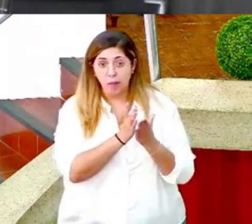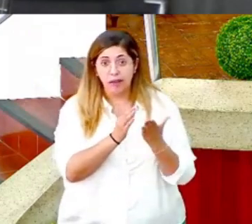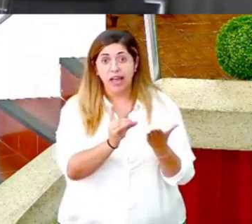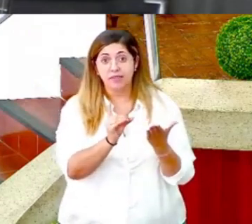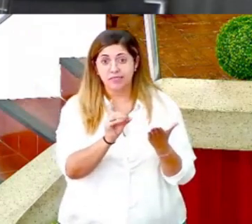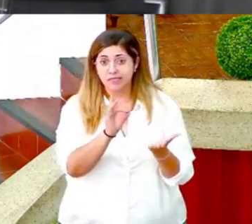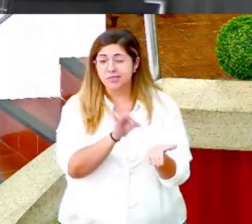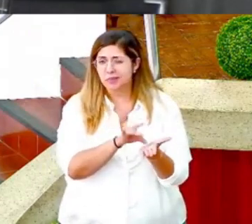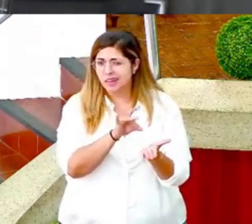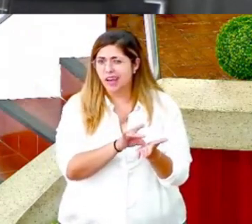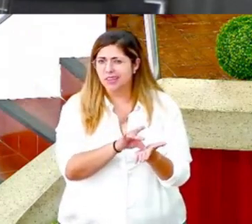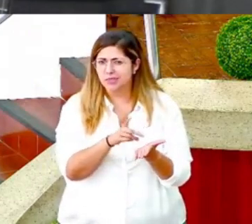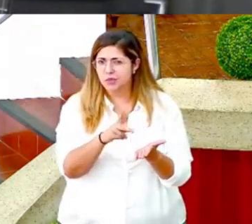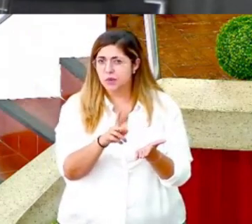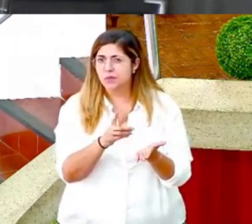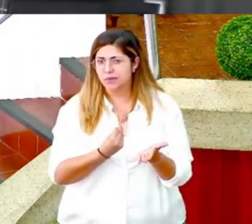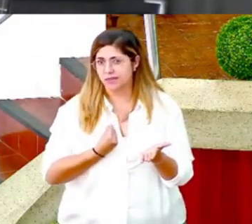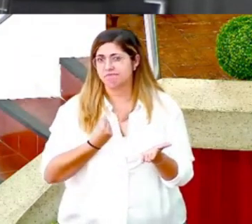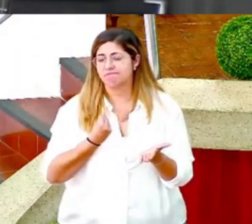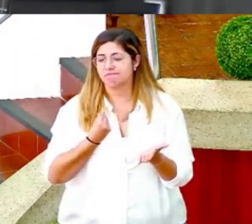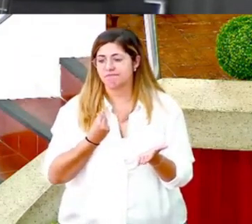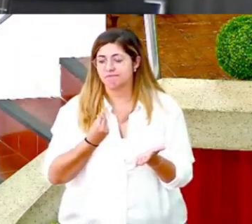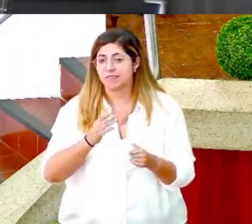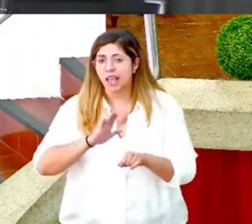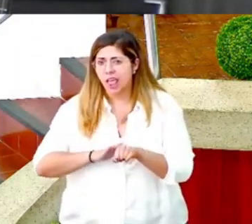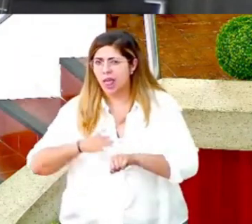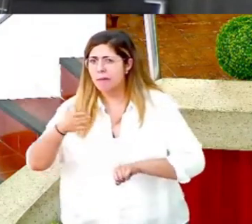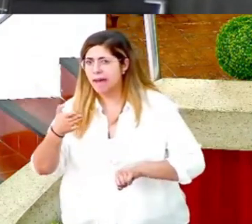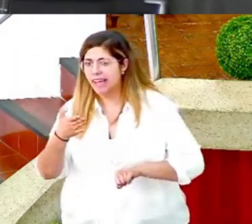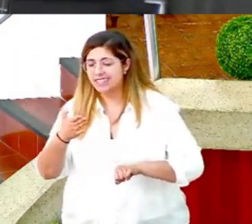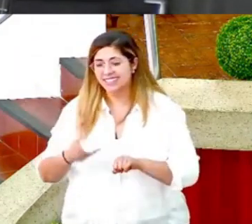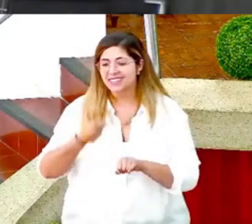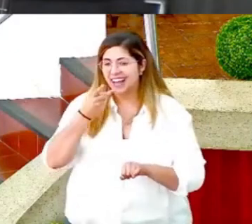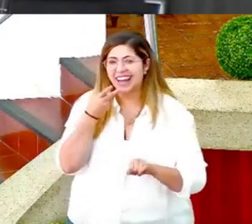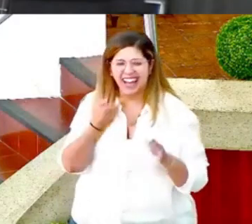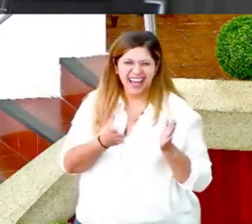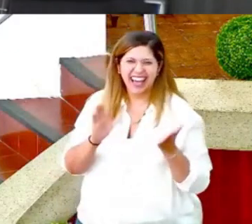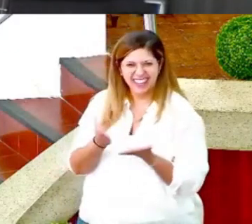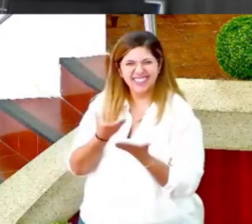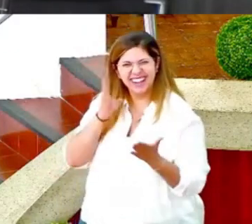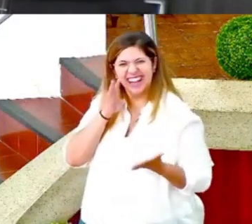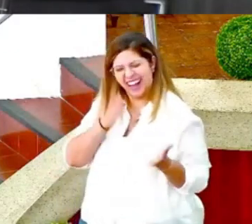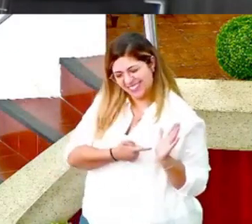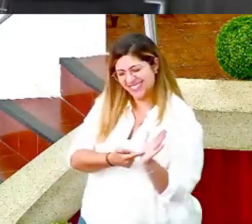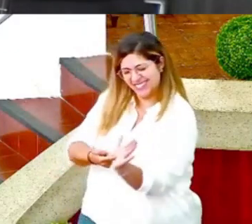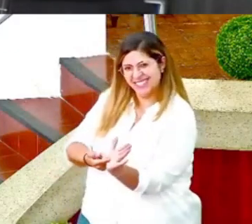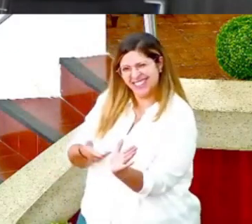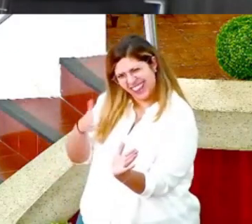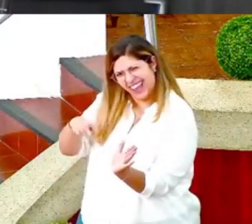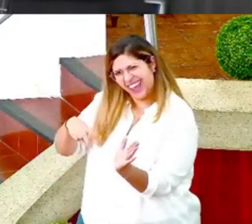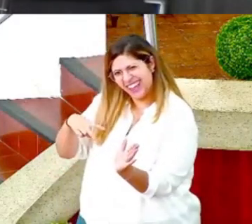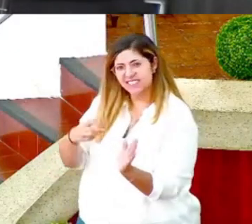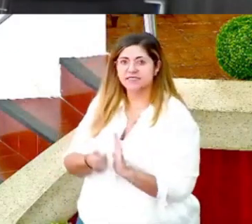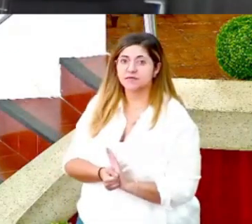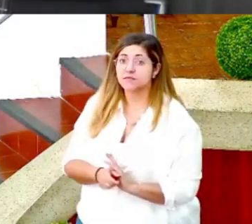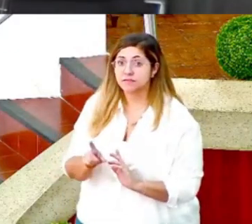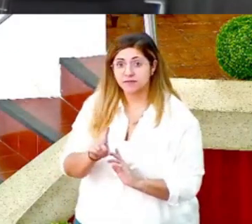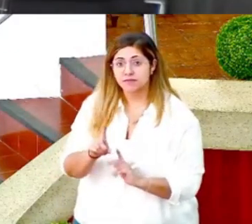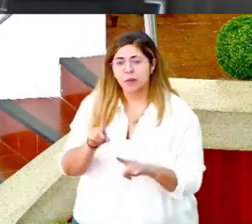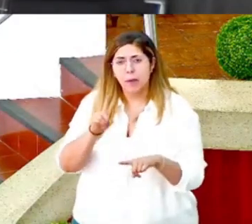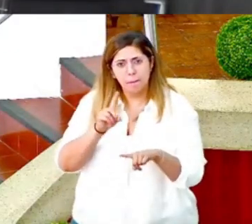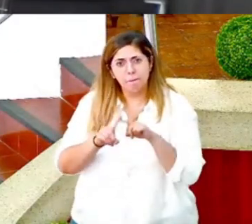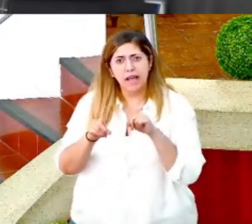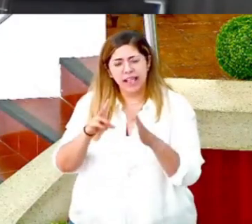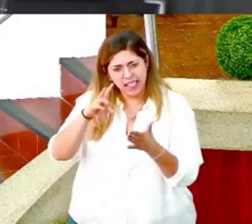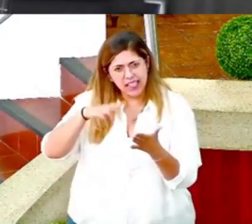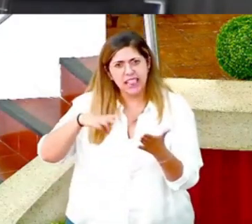ser repassado. A palavra de Deus, antes de ser um livro escrito, é um livro que foi vivido. Essas